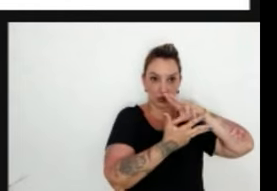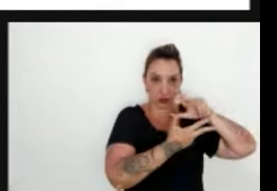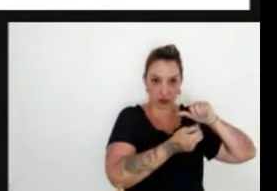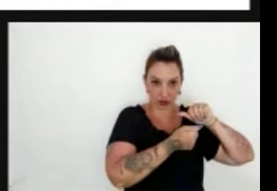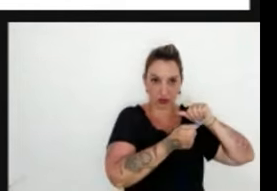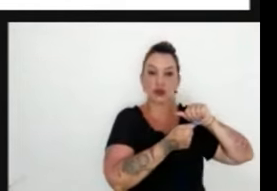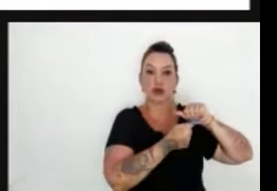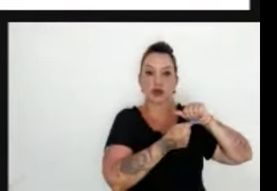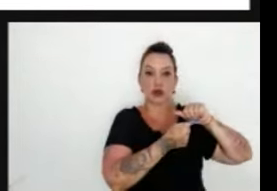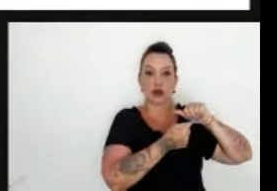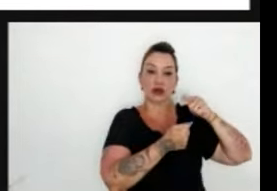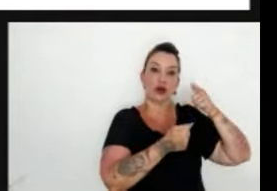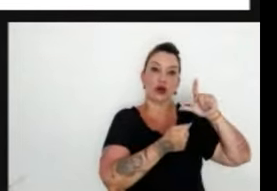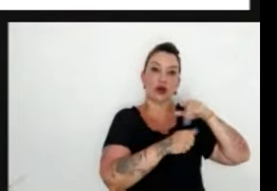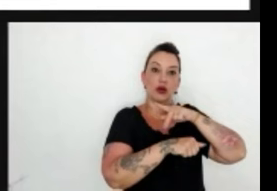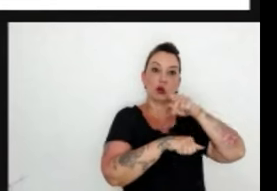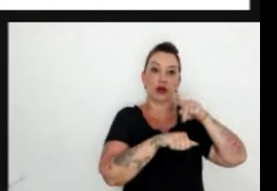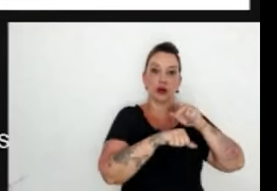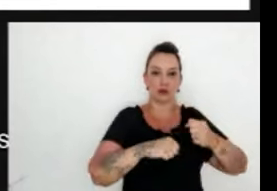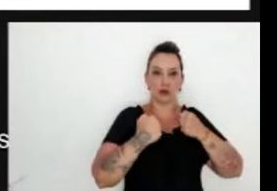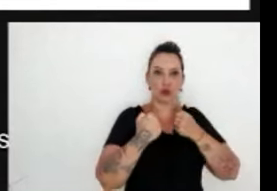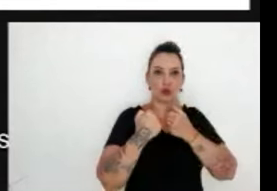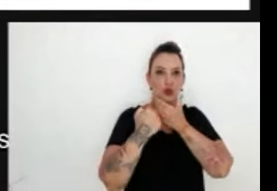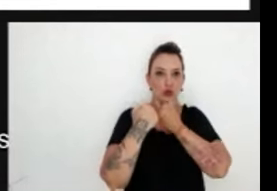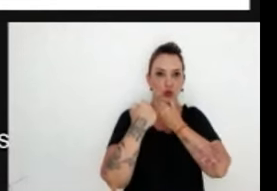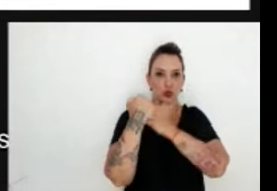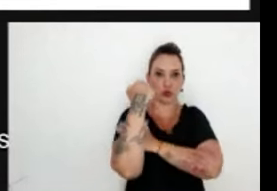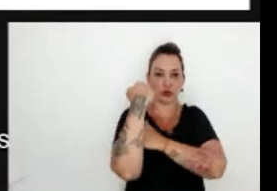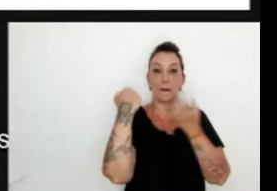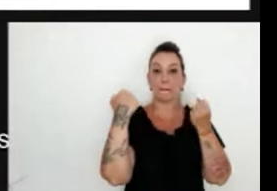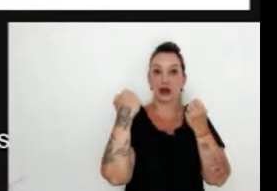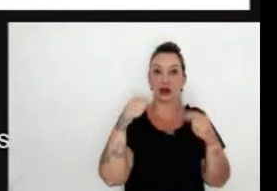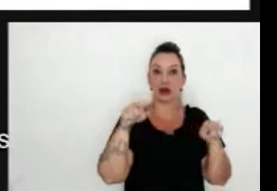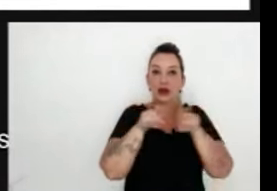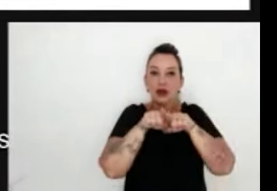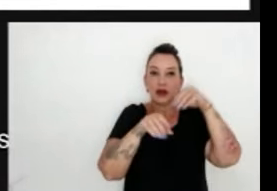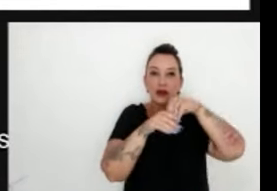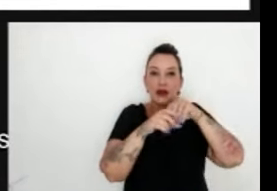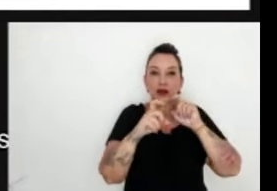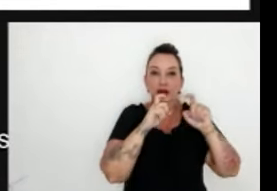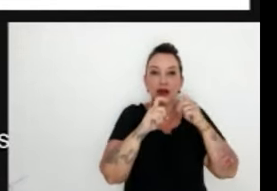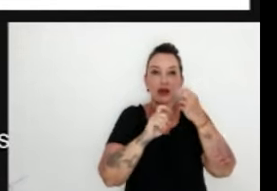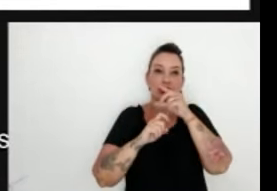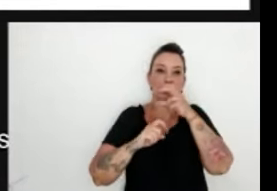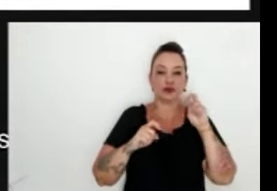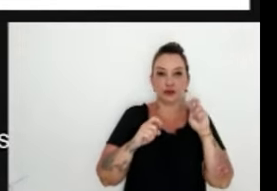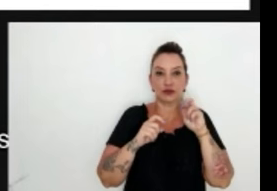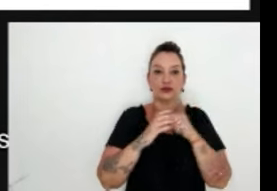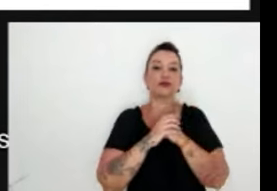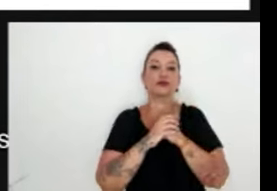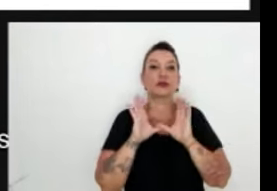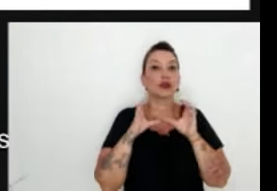Activists, masculinistas brancos, que começaram a se reunir no Brasil desde 2005, em comunidades do